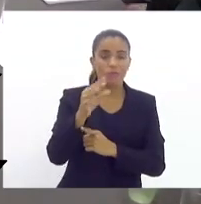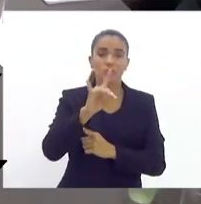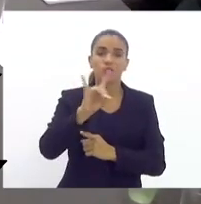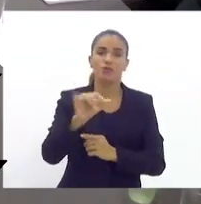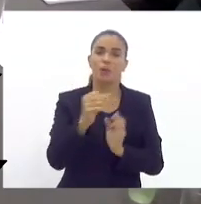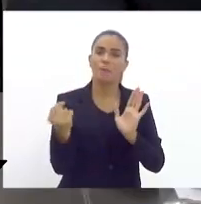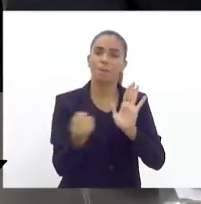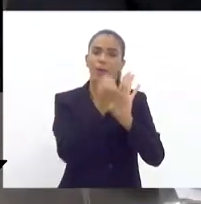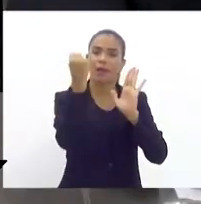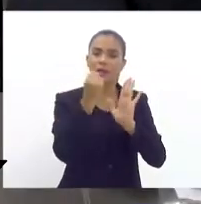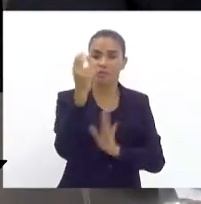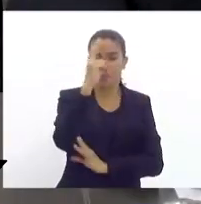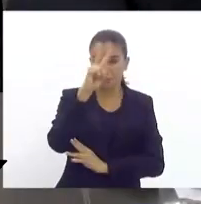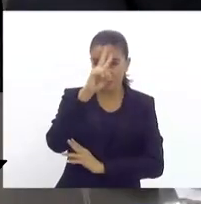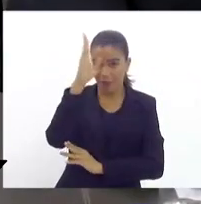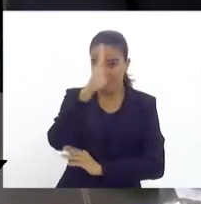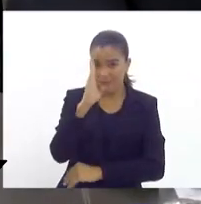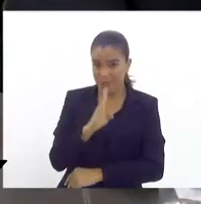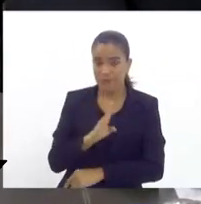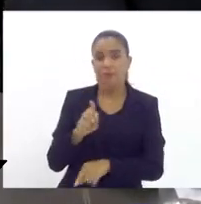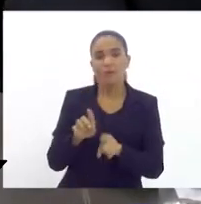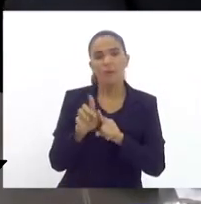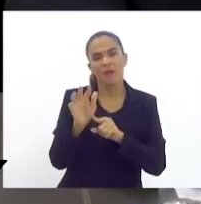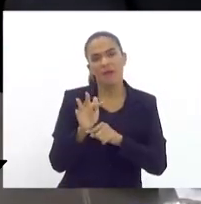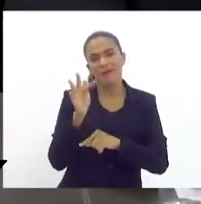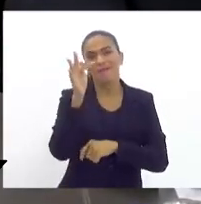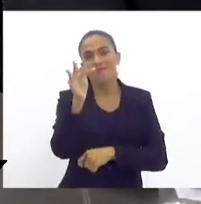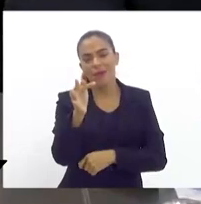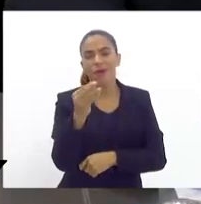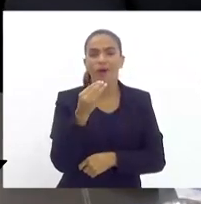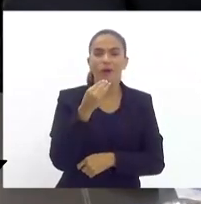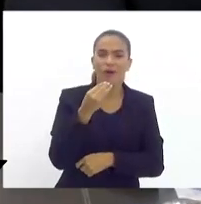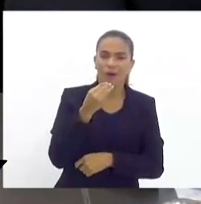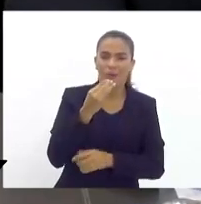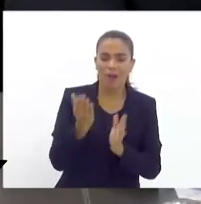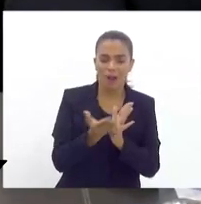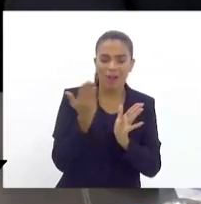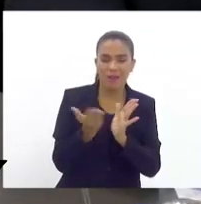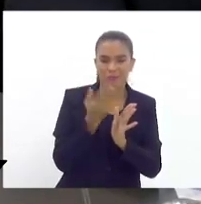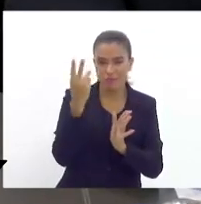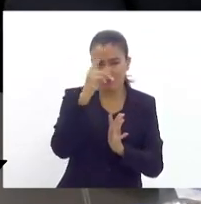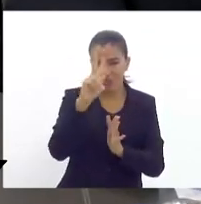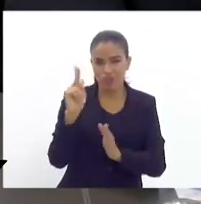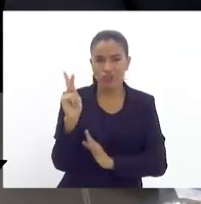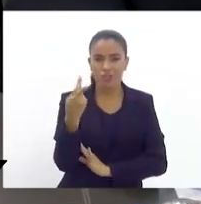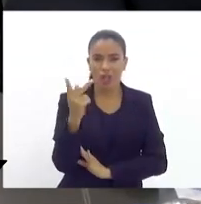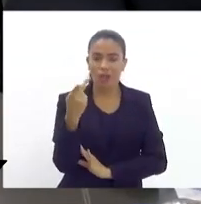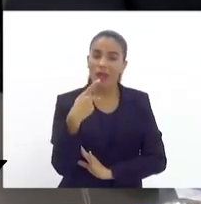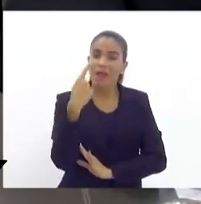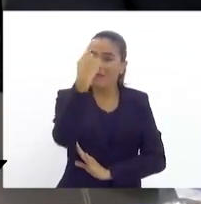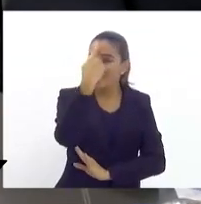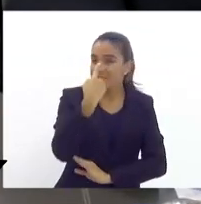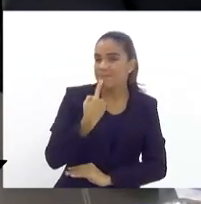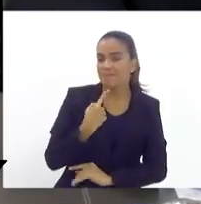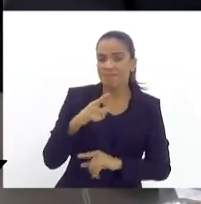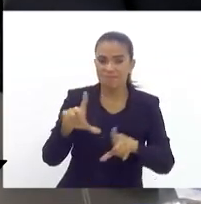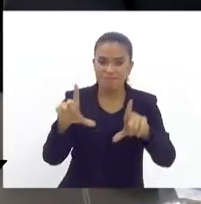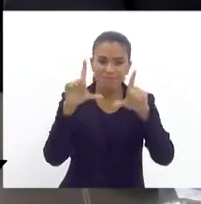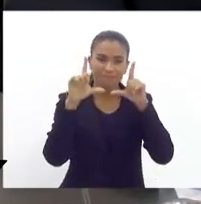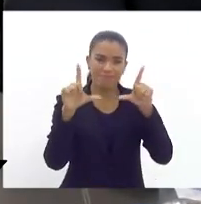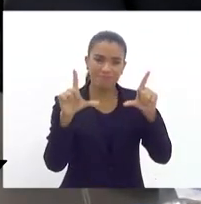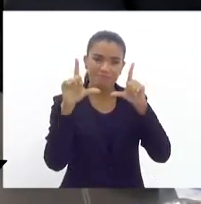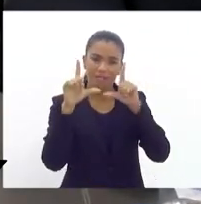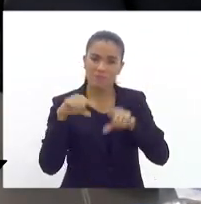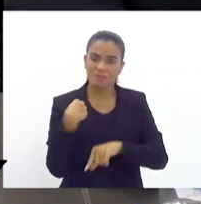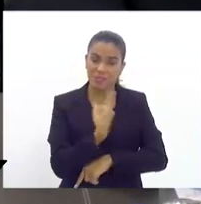a história do Brasil e muito em breve, certamente, nos livros de história, são imagens para